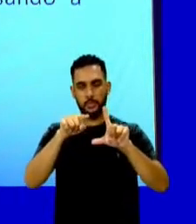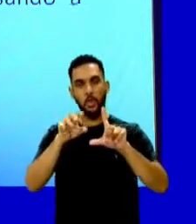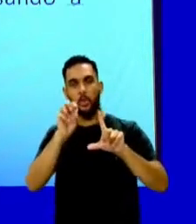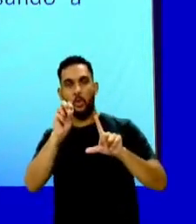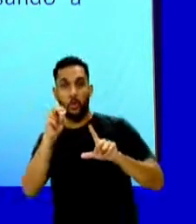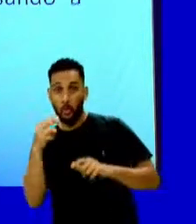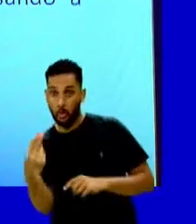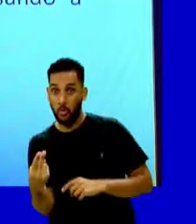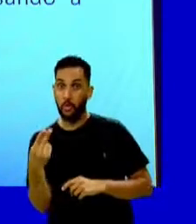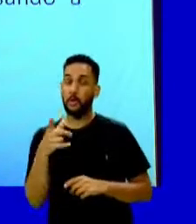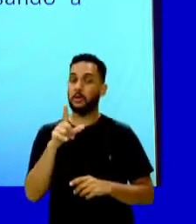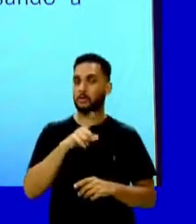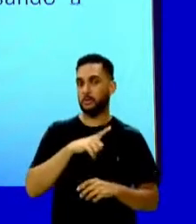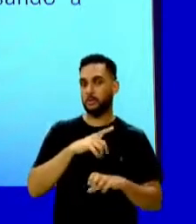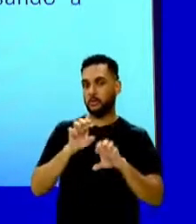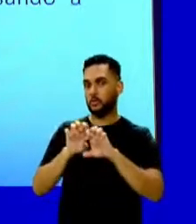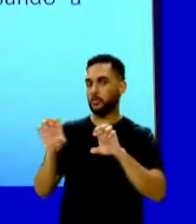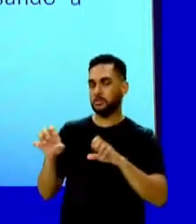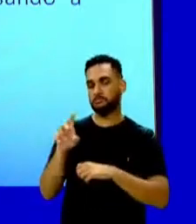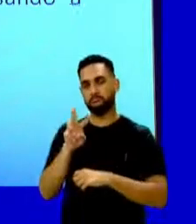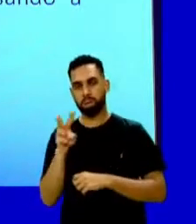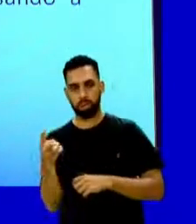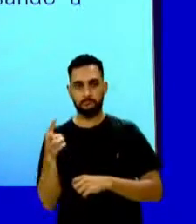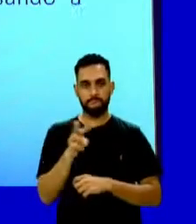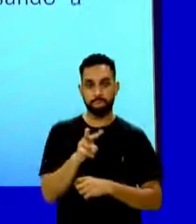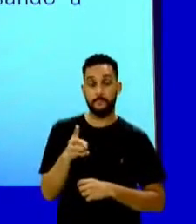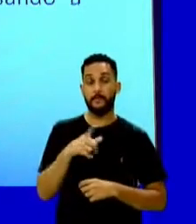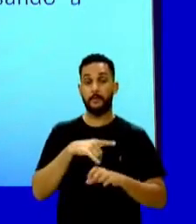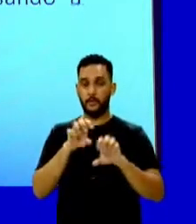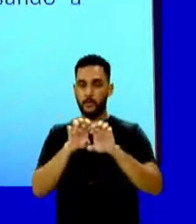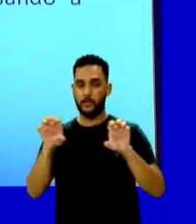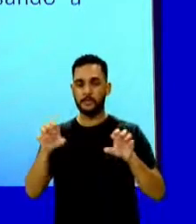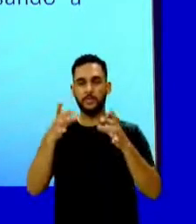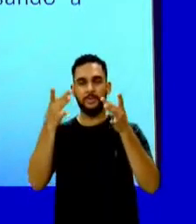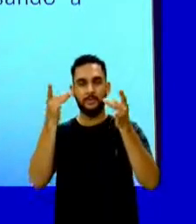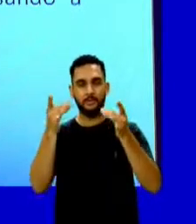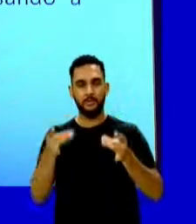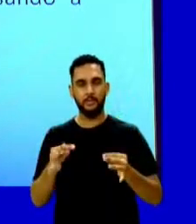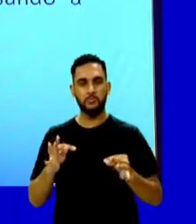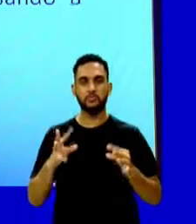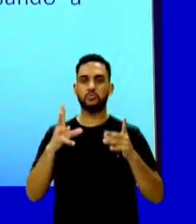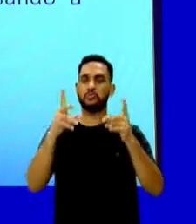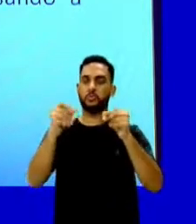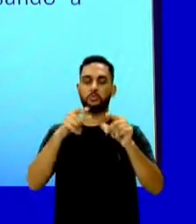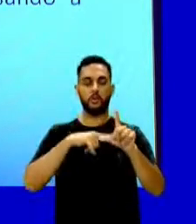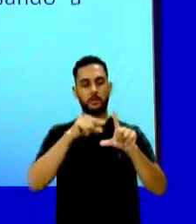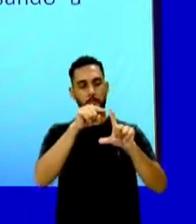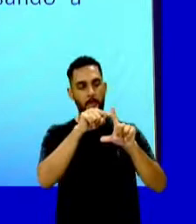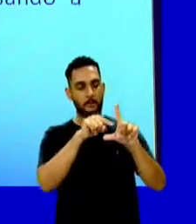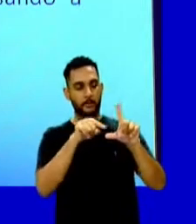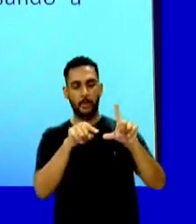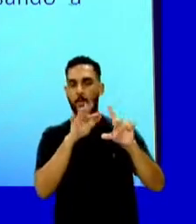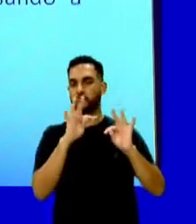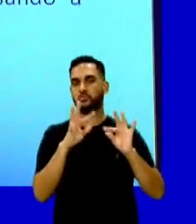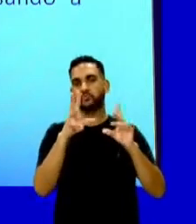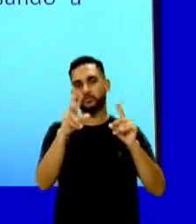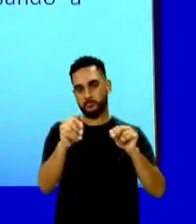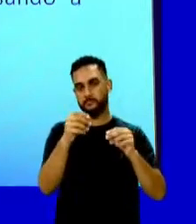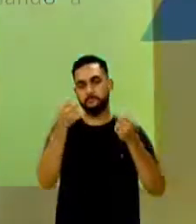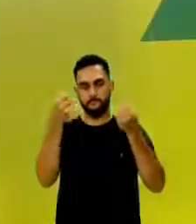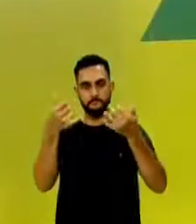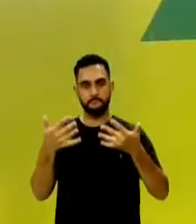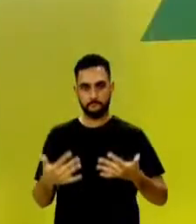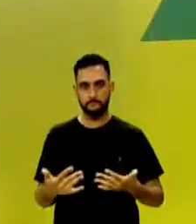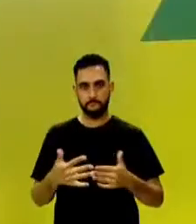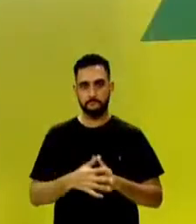né Então essa equação ela vai descrever todos os pontos presentes naquela reta todos os pontos do plano que estão dentro